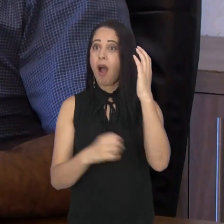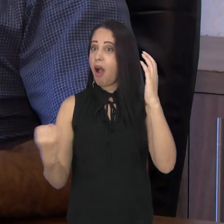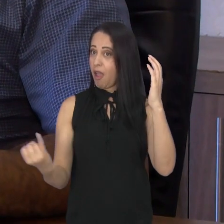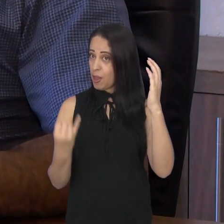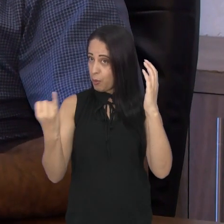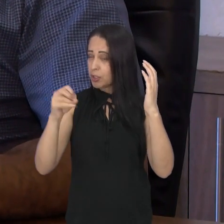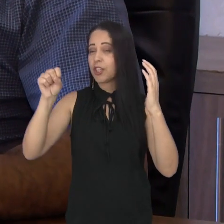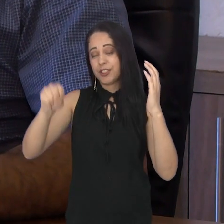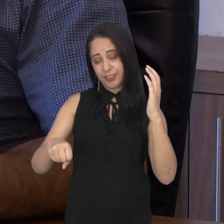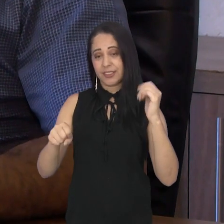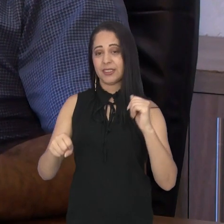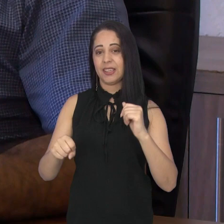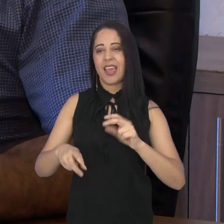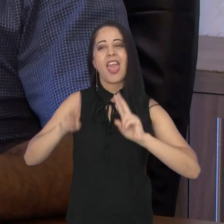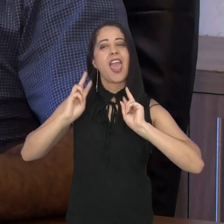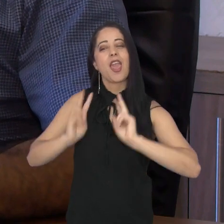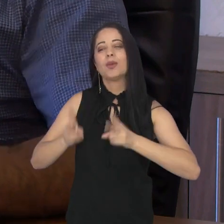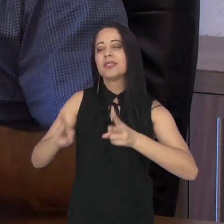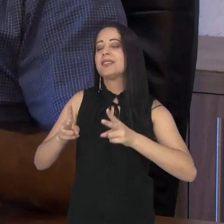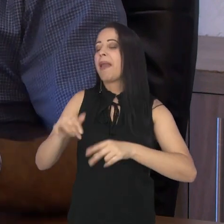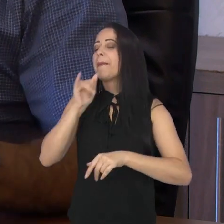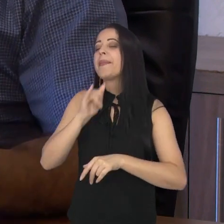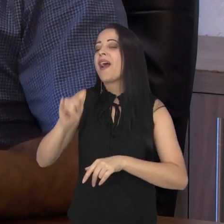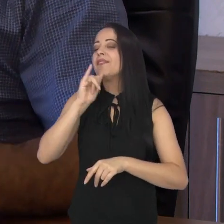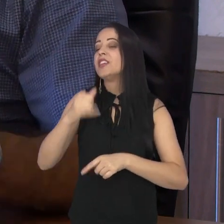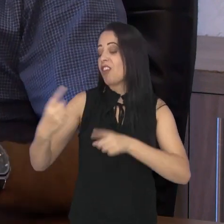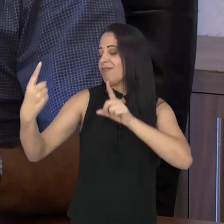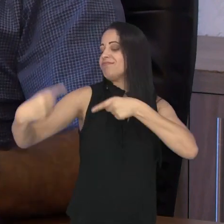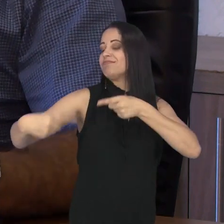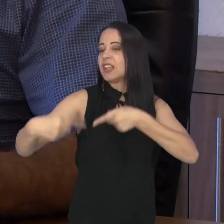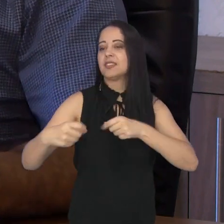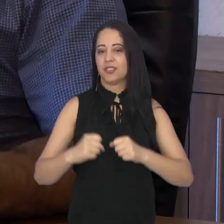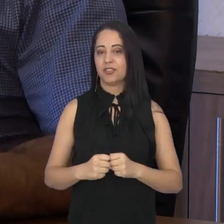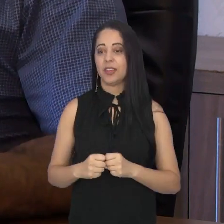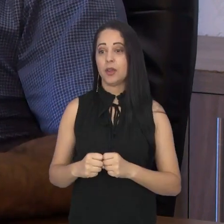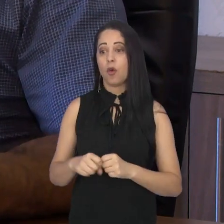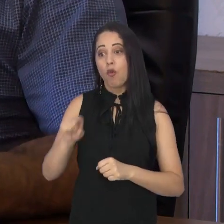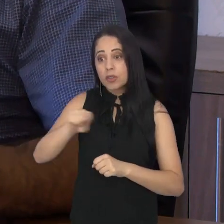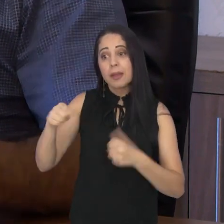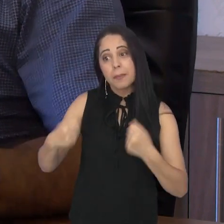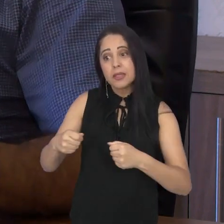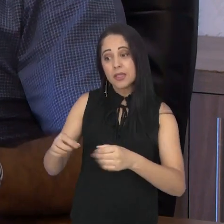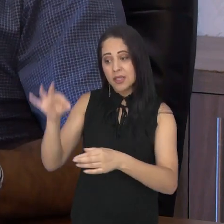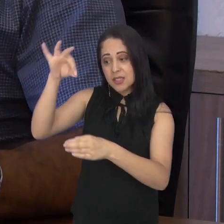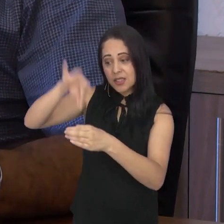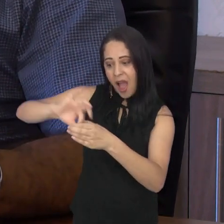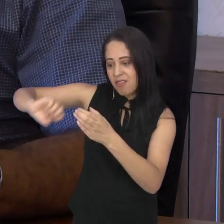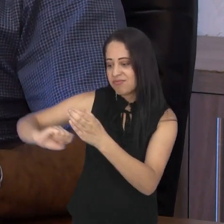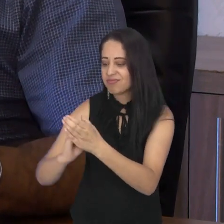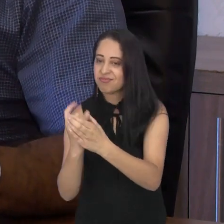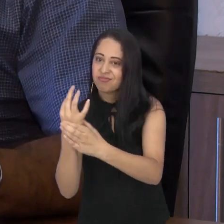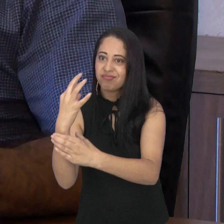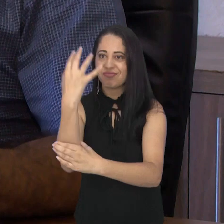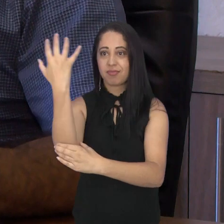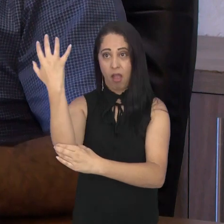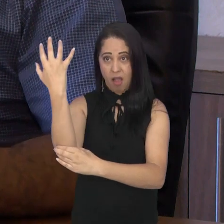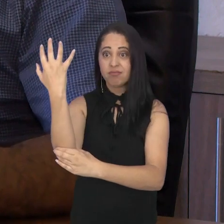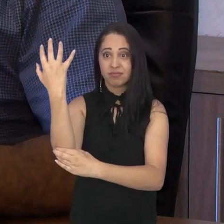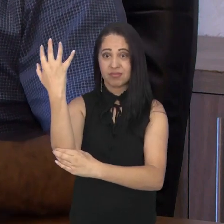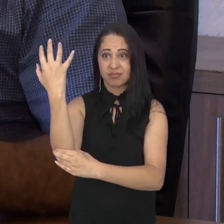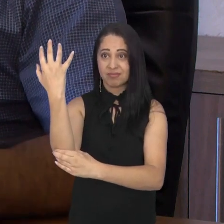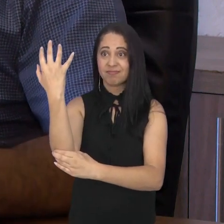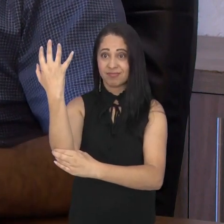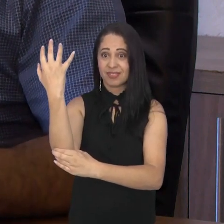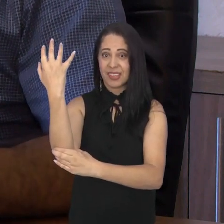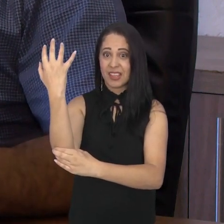tão importantes se as pessoas... Eu sempre falo, eu faço um desafio às pessoas, é o seguinte, plante uma árvore. A partir do momento